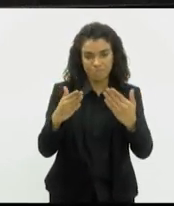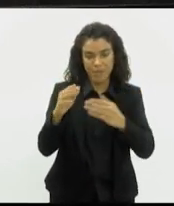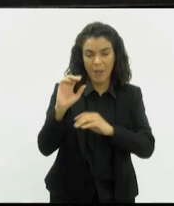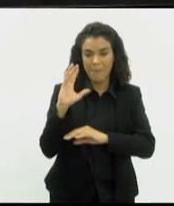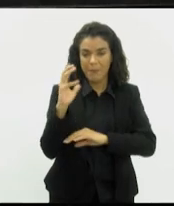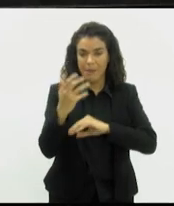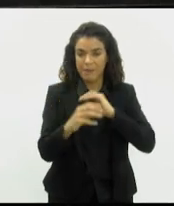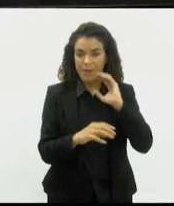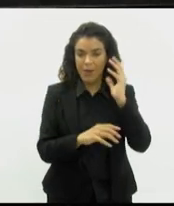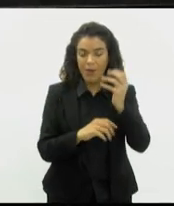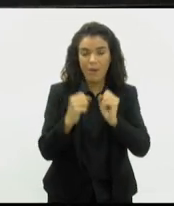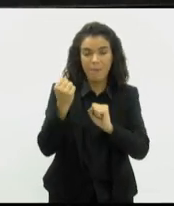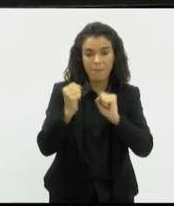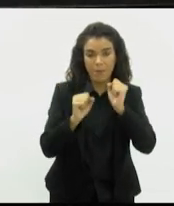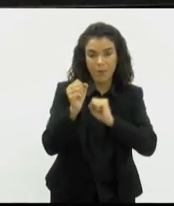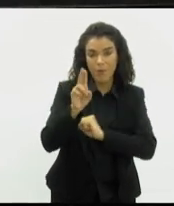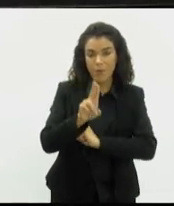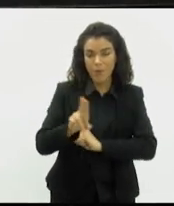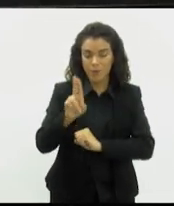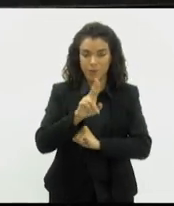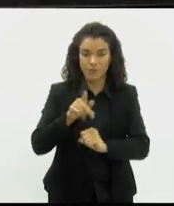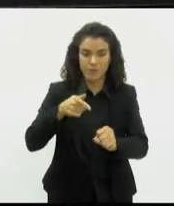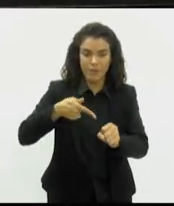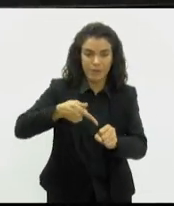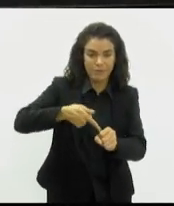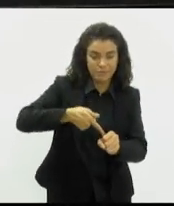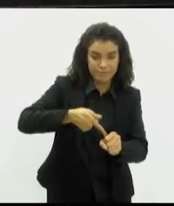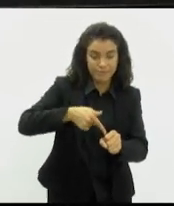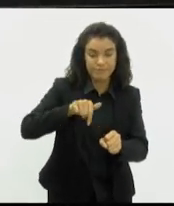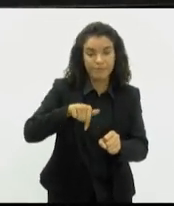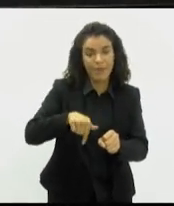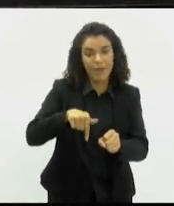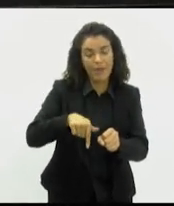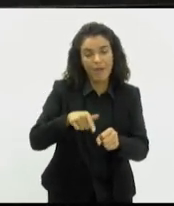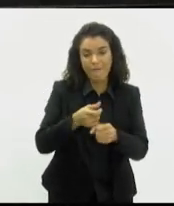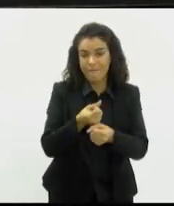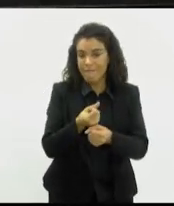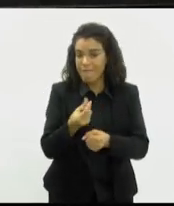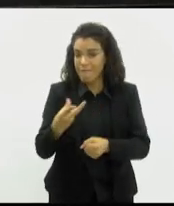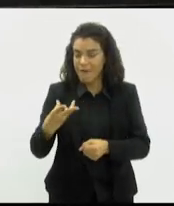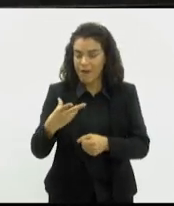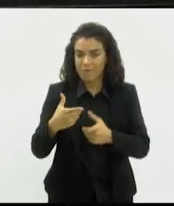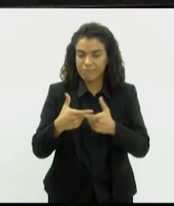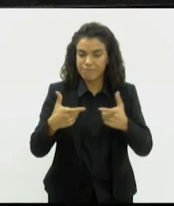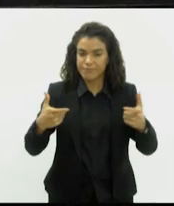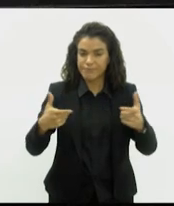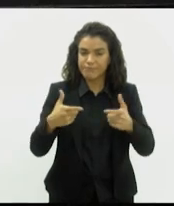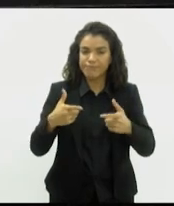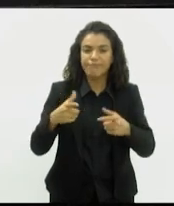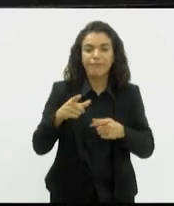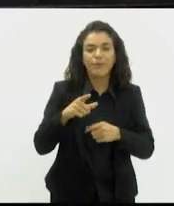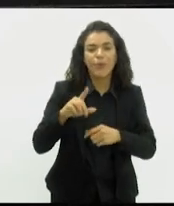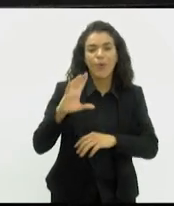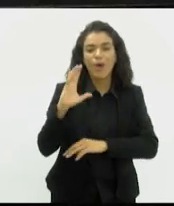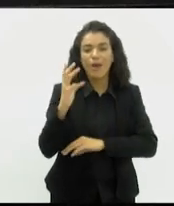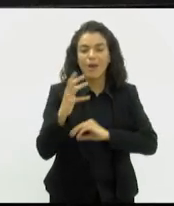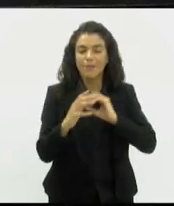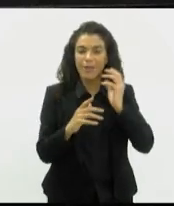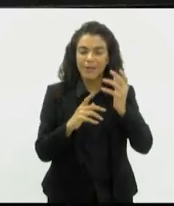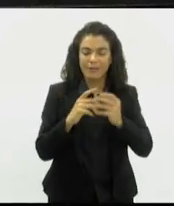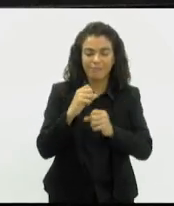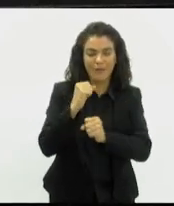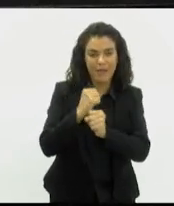é a produção e o uso da gasolina. Grandes quantidades de tolueno são introduzidas no ambiente